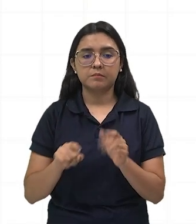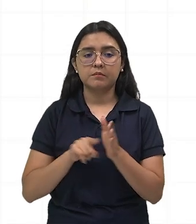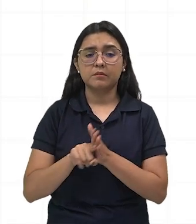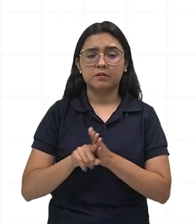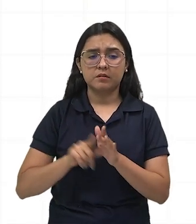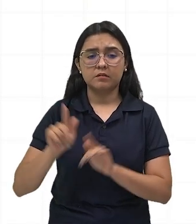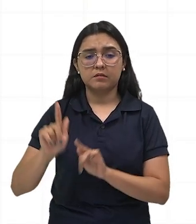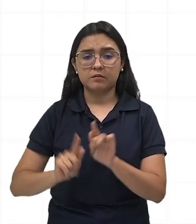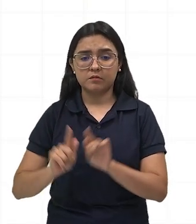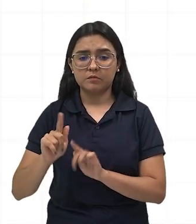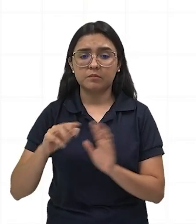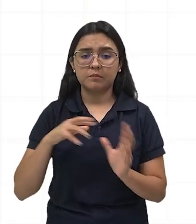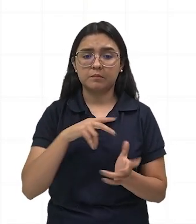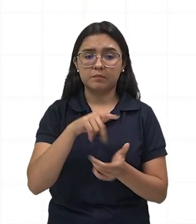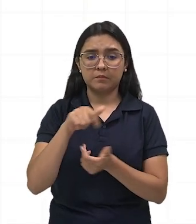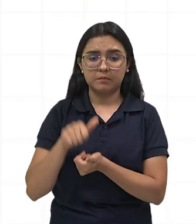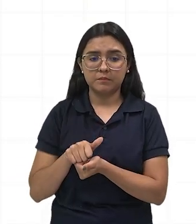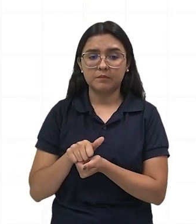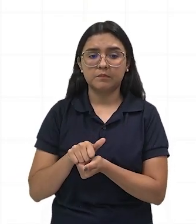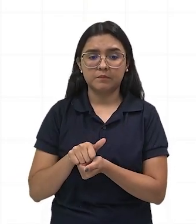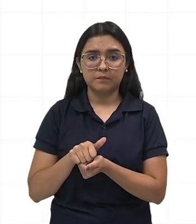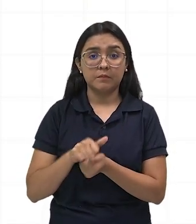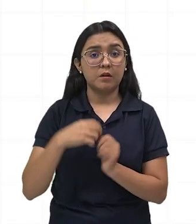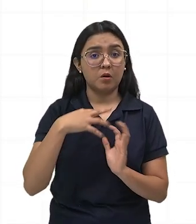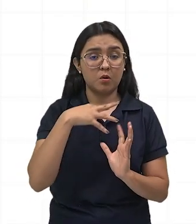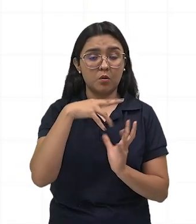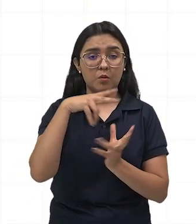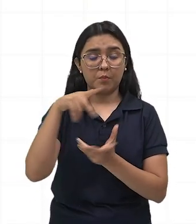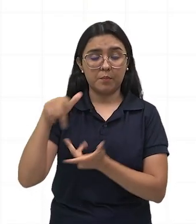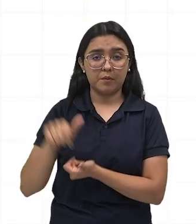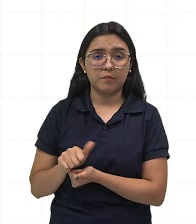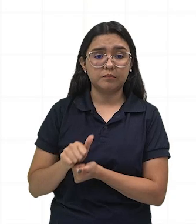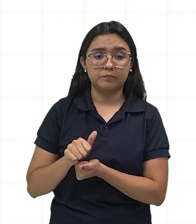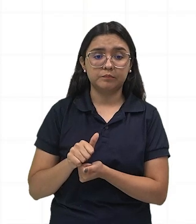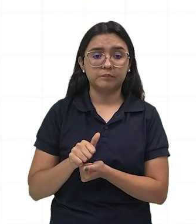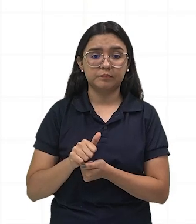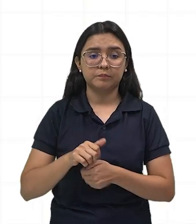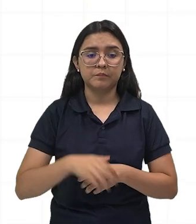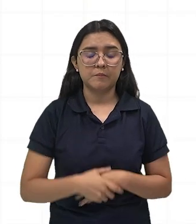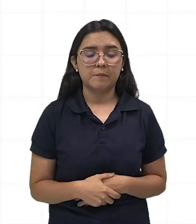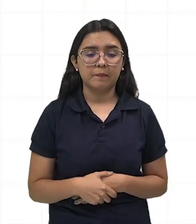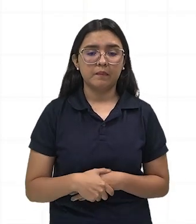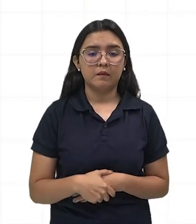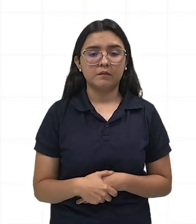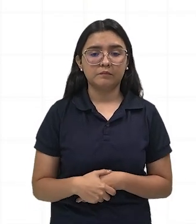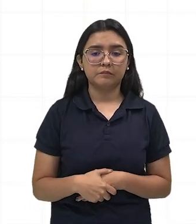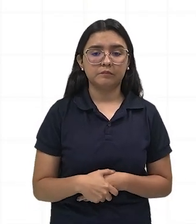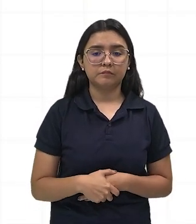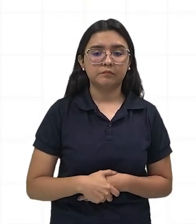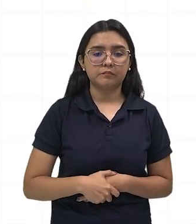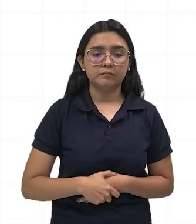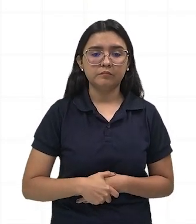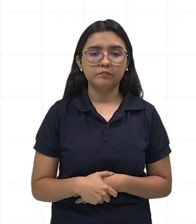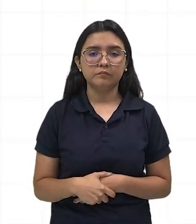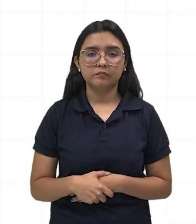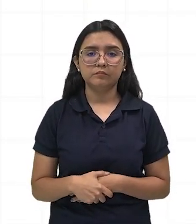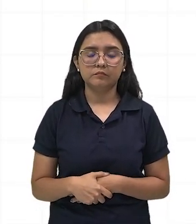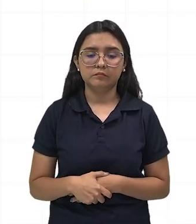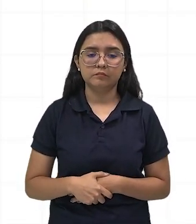pesquisa censitária global, nós estamos falando aí, realizar no Brasil, né,